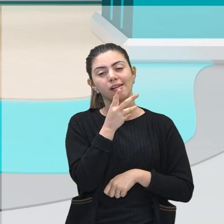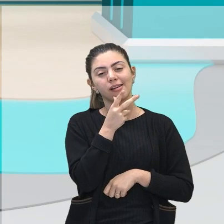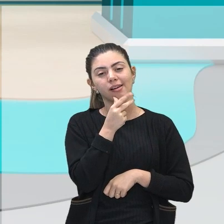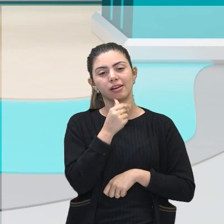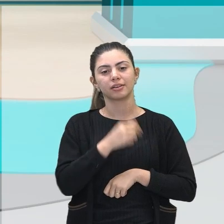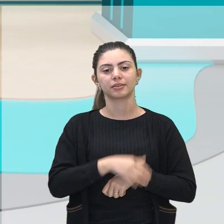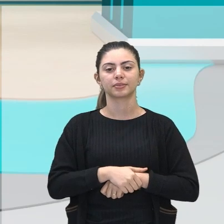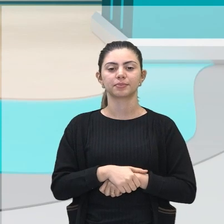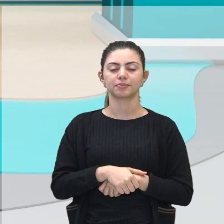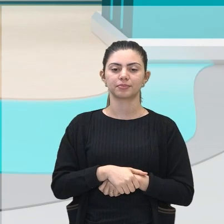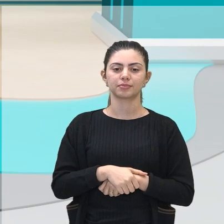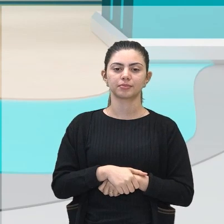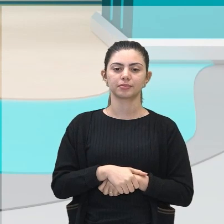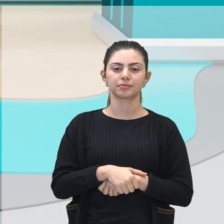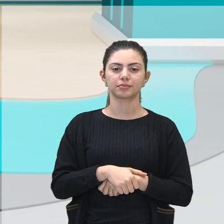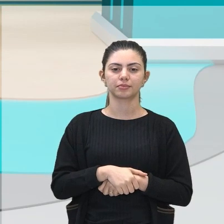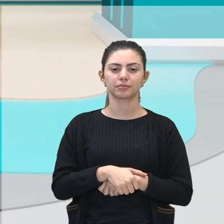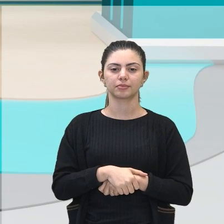He speaks